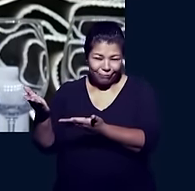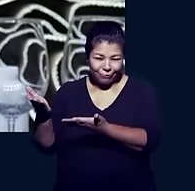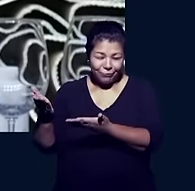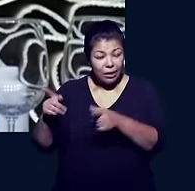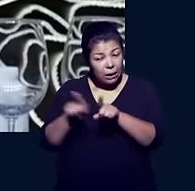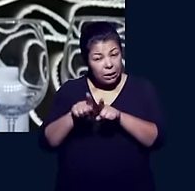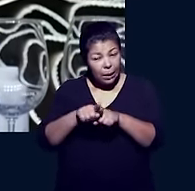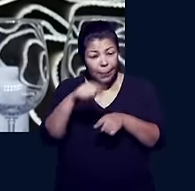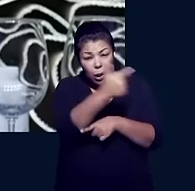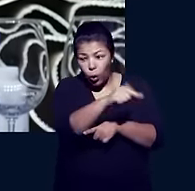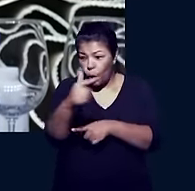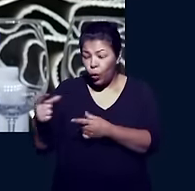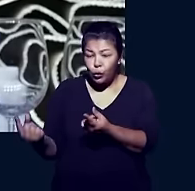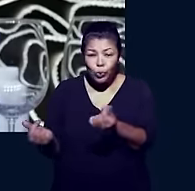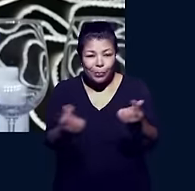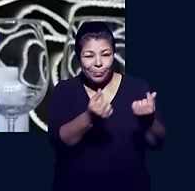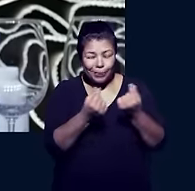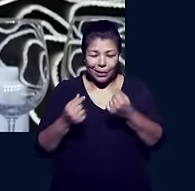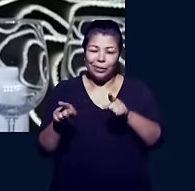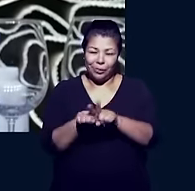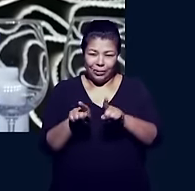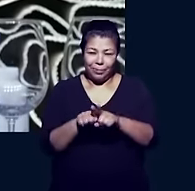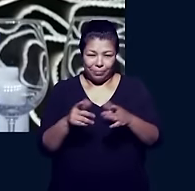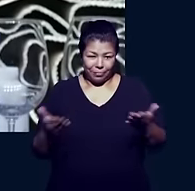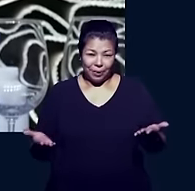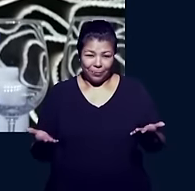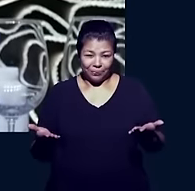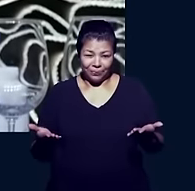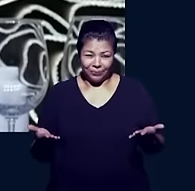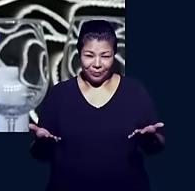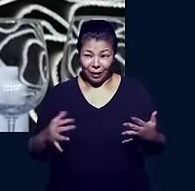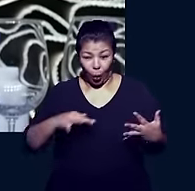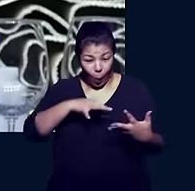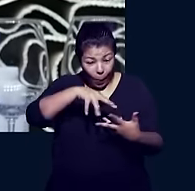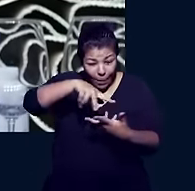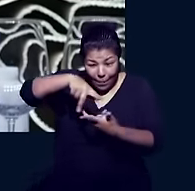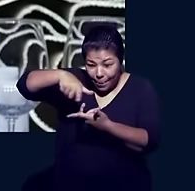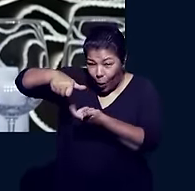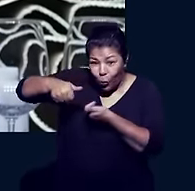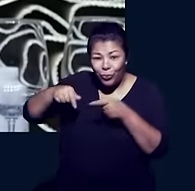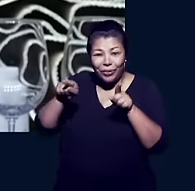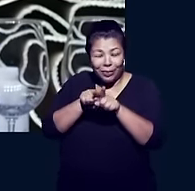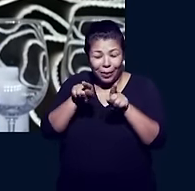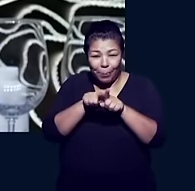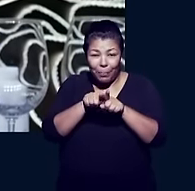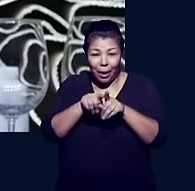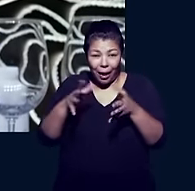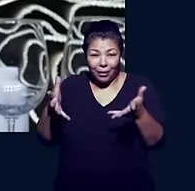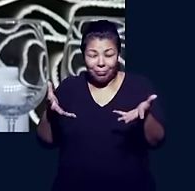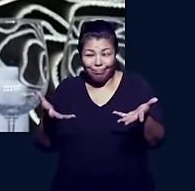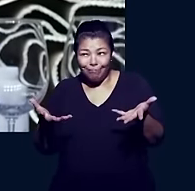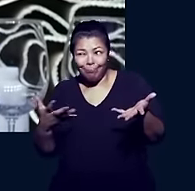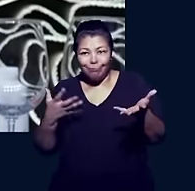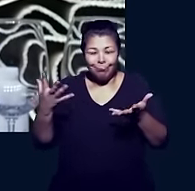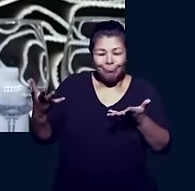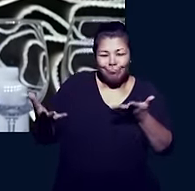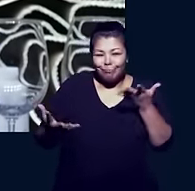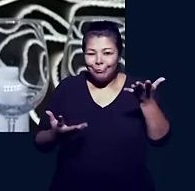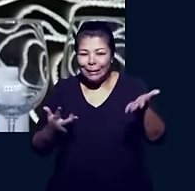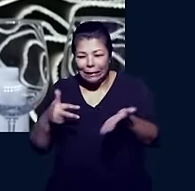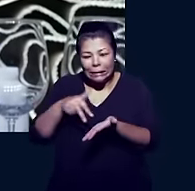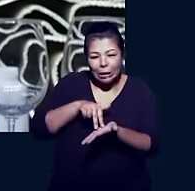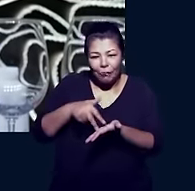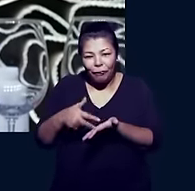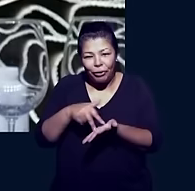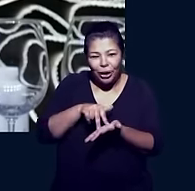preços o resultado básico disso é que né os todos me mundo inteiro tá balançando a medida que a gente não sabe onde está os Estados Unidos o que que aconteceu na